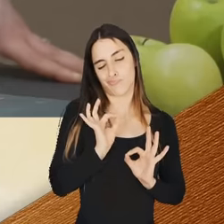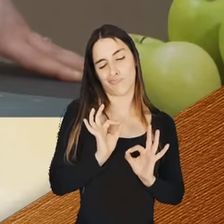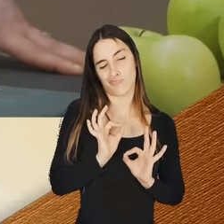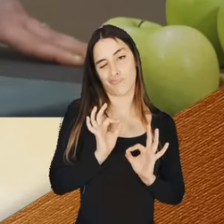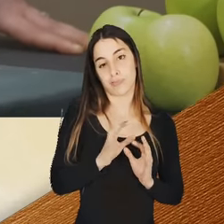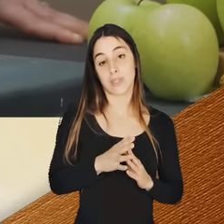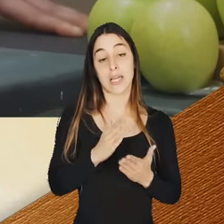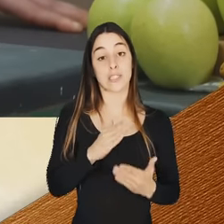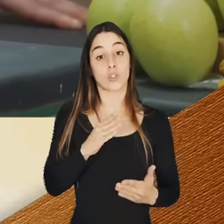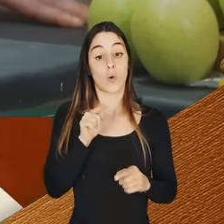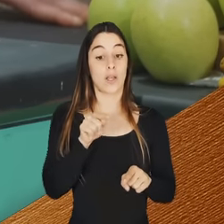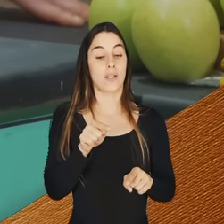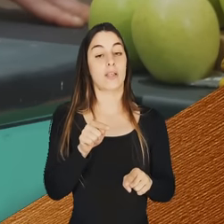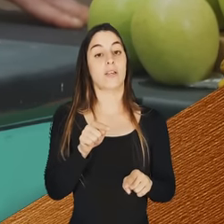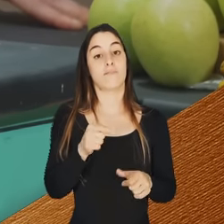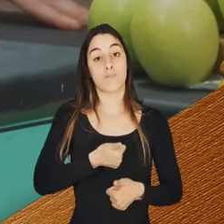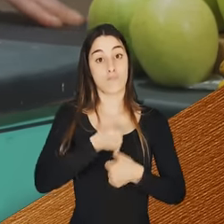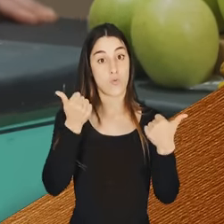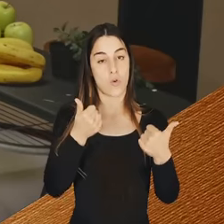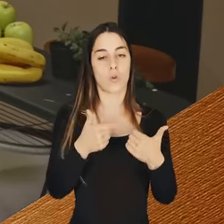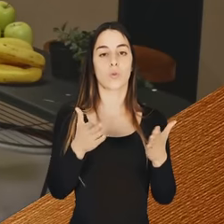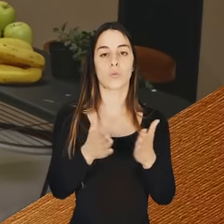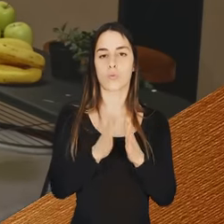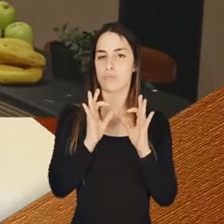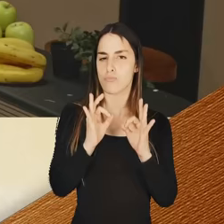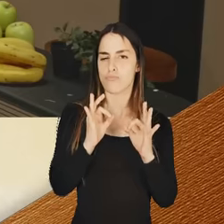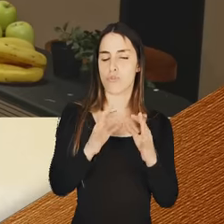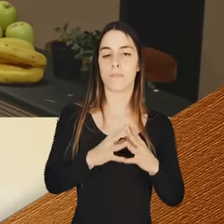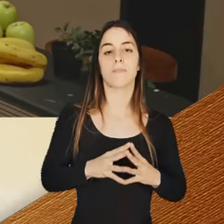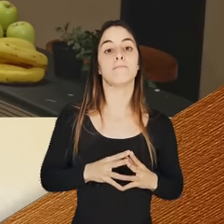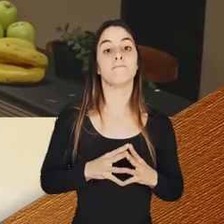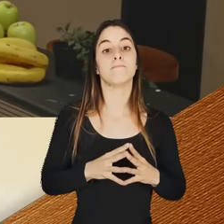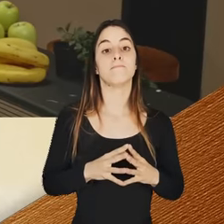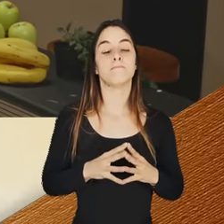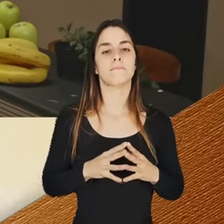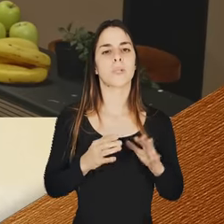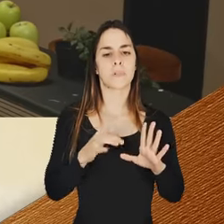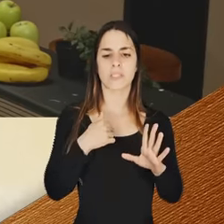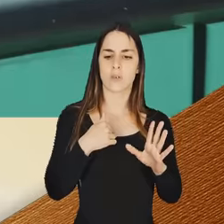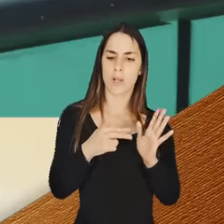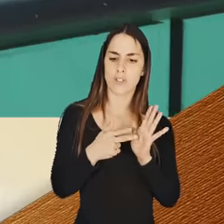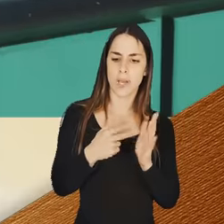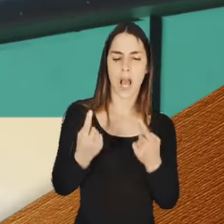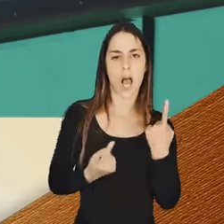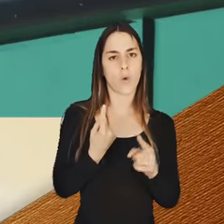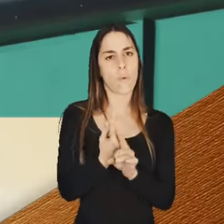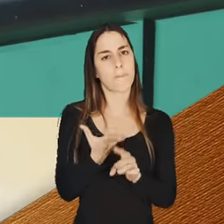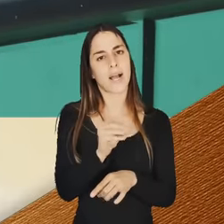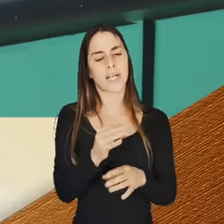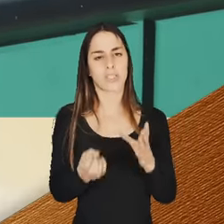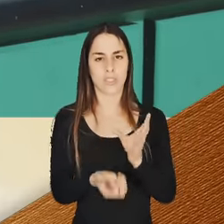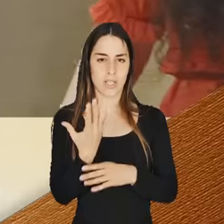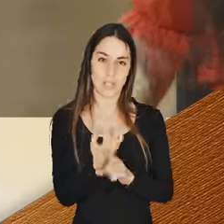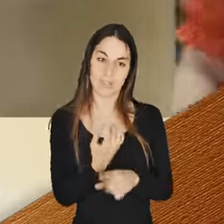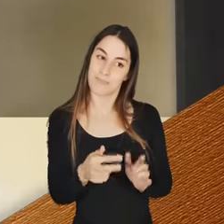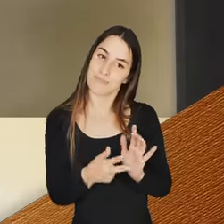dar aqui um jeitinho. Tudo cozido, hein? Oh, que mas, bonito que fica. Eu estava à espera de algum bocadinho mais criativo. Esperasse um